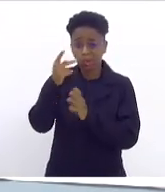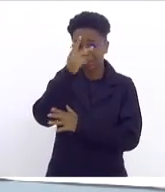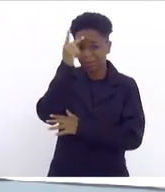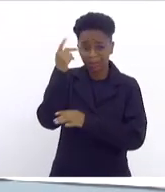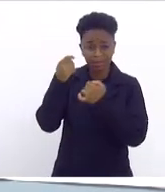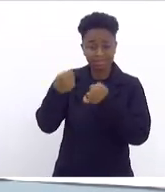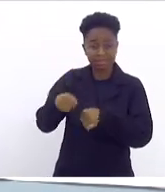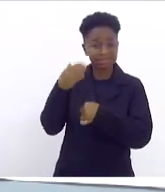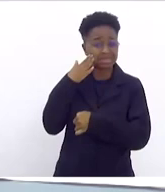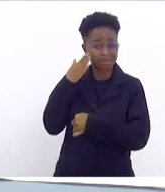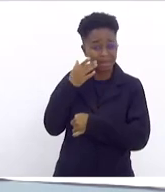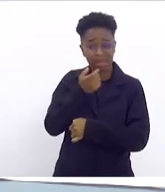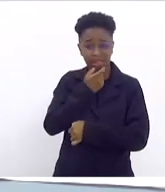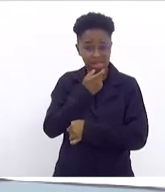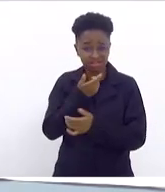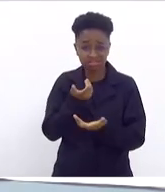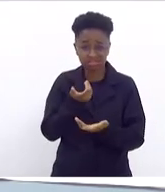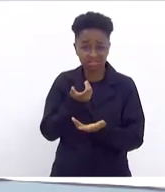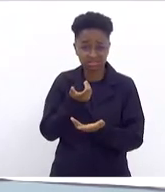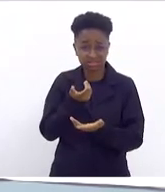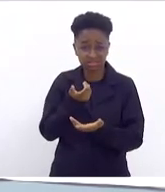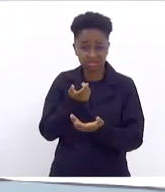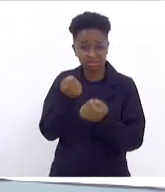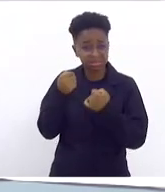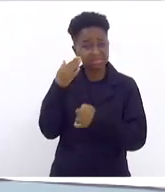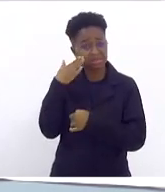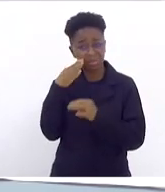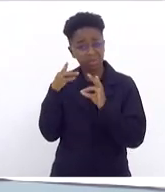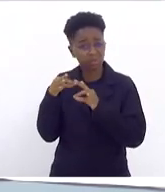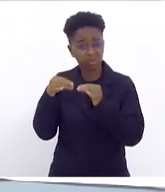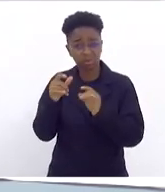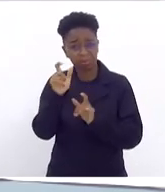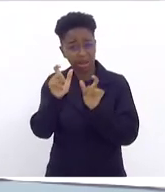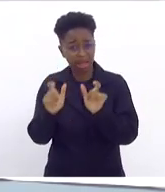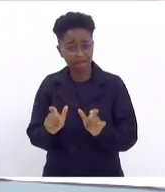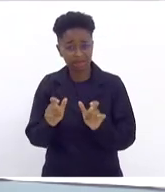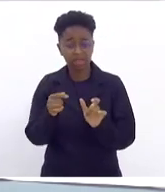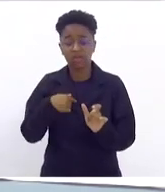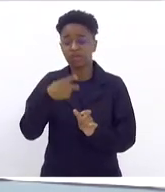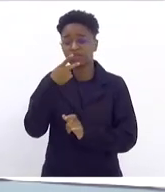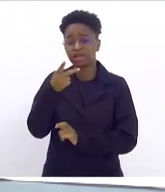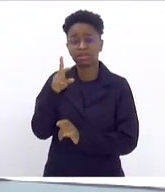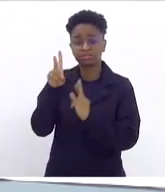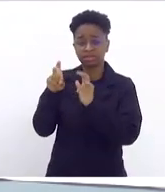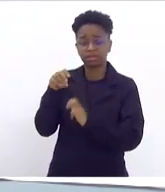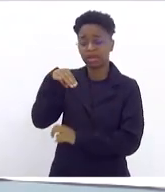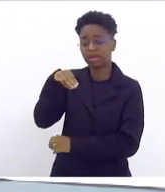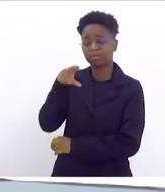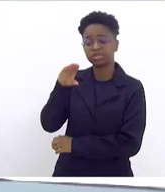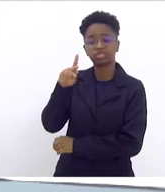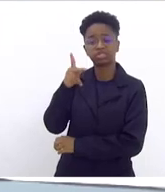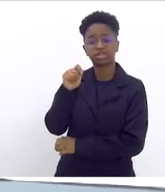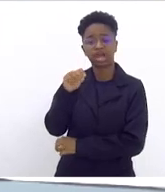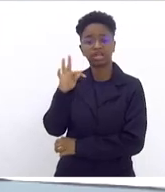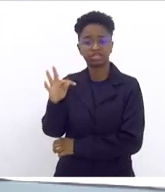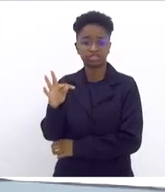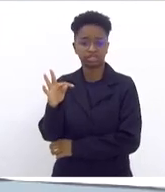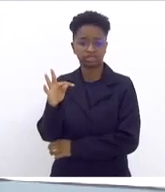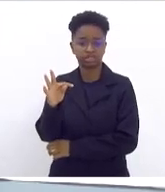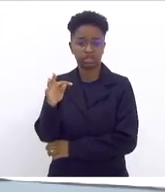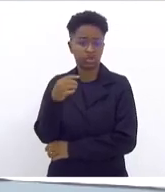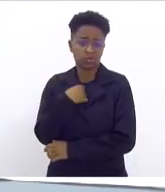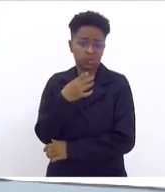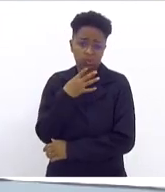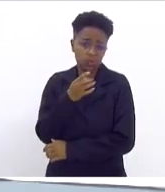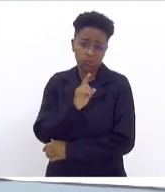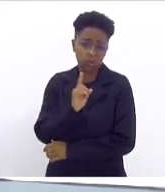saber inglês e os vocábulos que estão na moda. Quando eu falei lá do M-chat para o senhor, como eu ainda desconheci o que